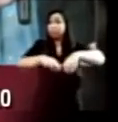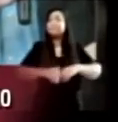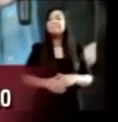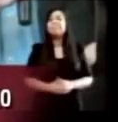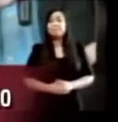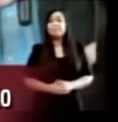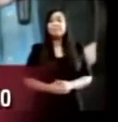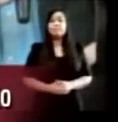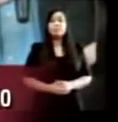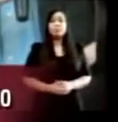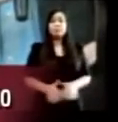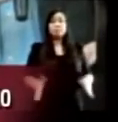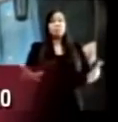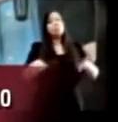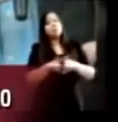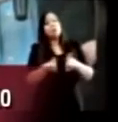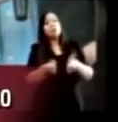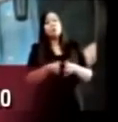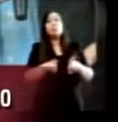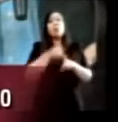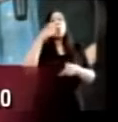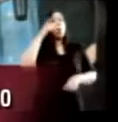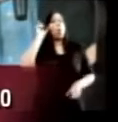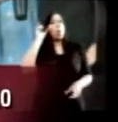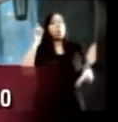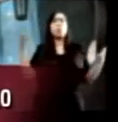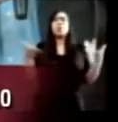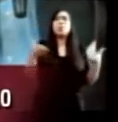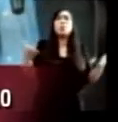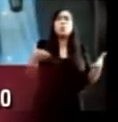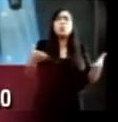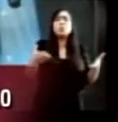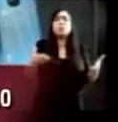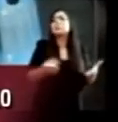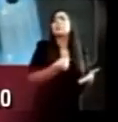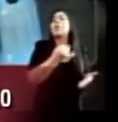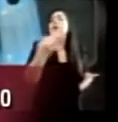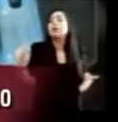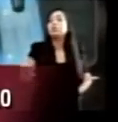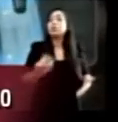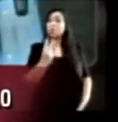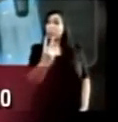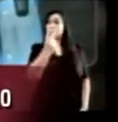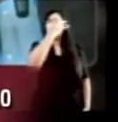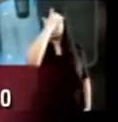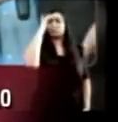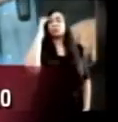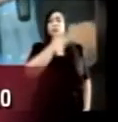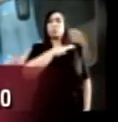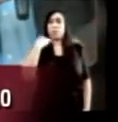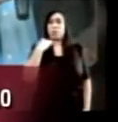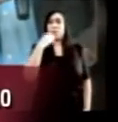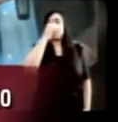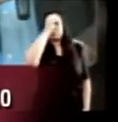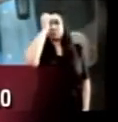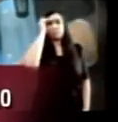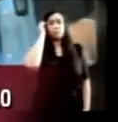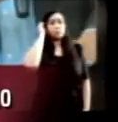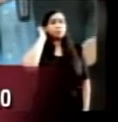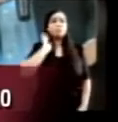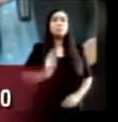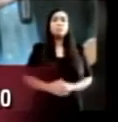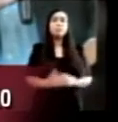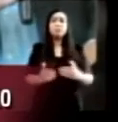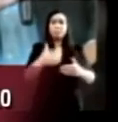doença. E também de ontem para hoje foram registrados 2 óbitos.